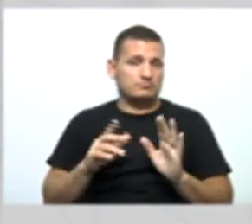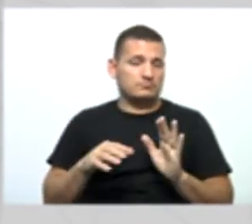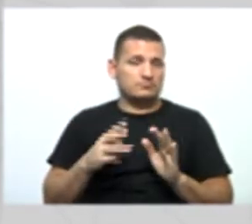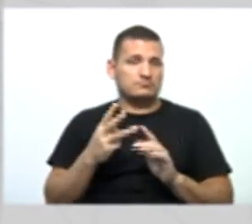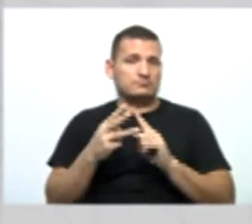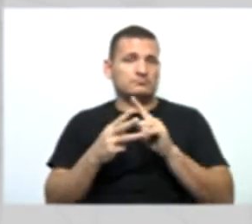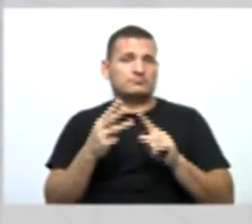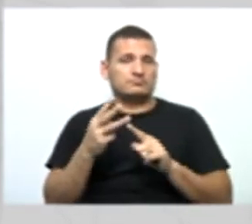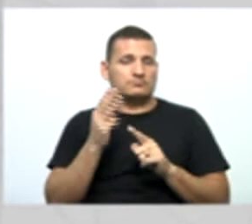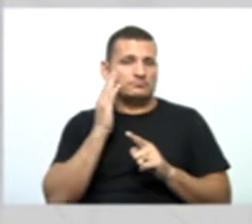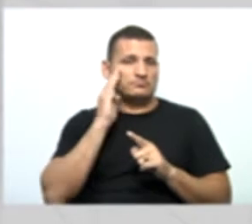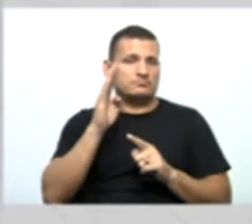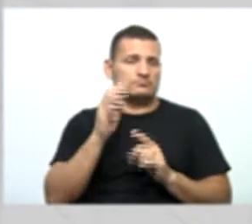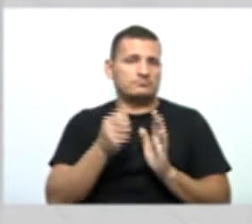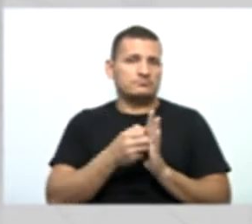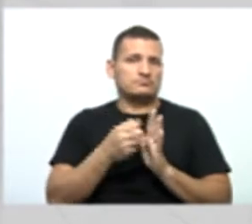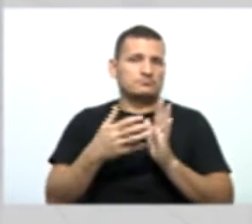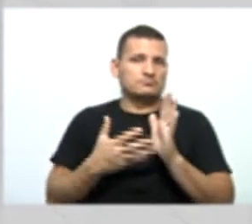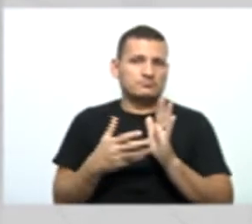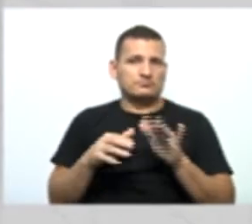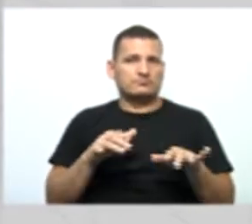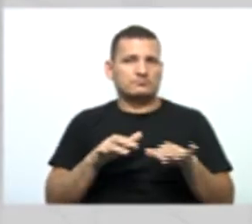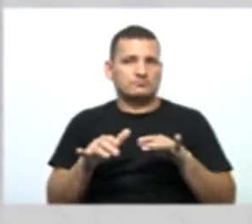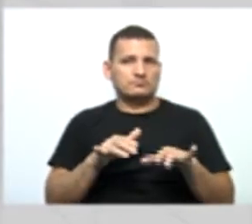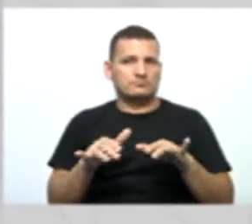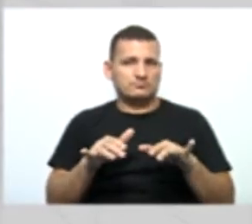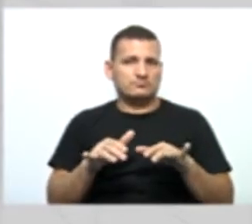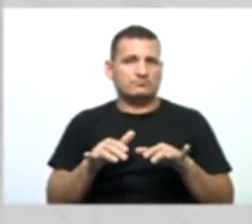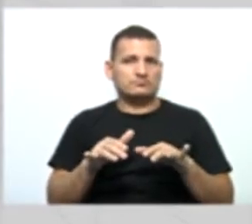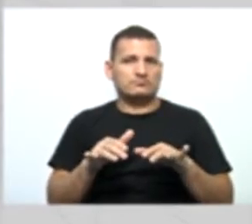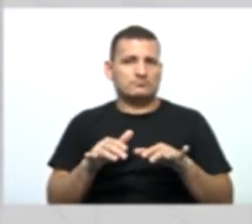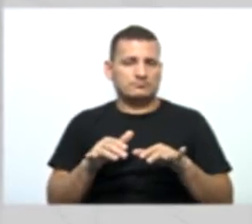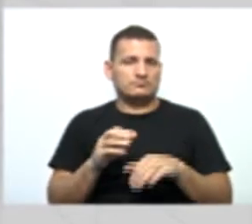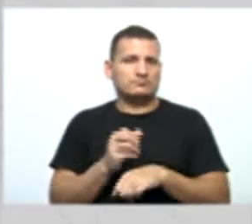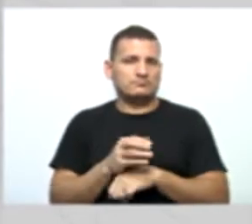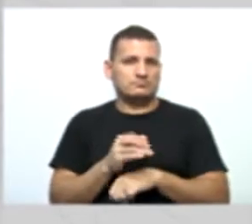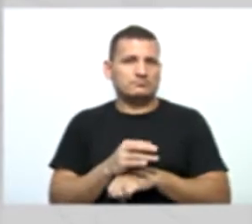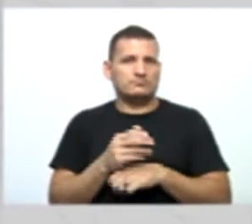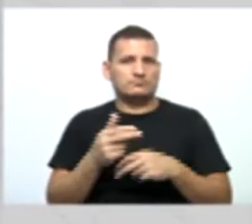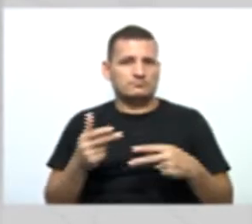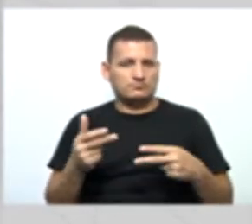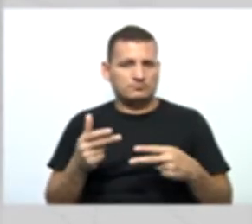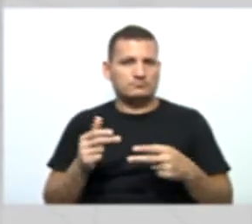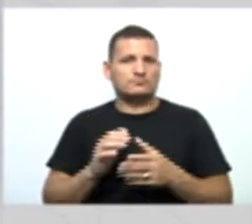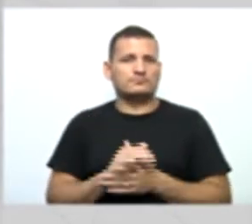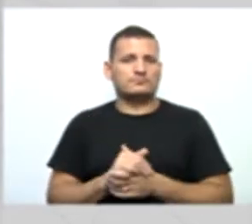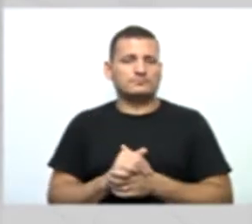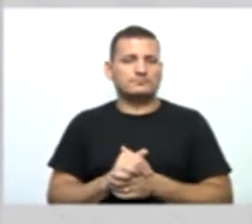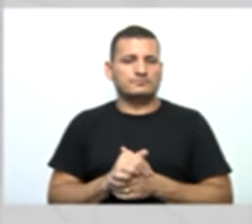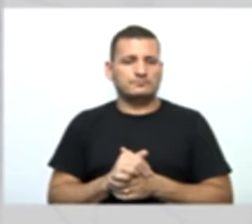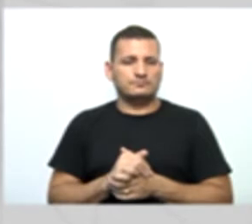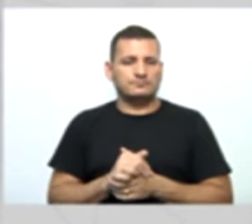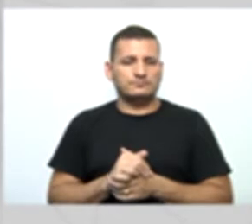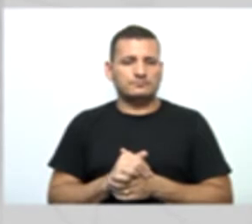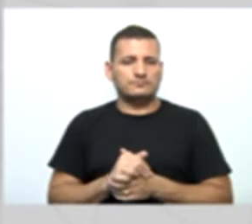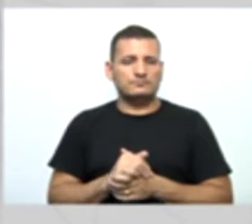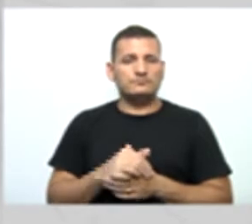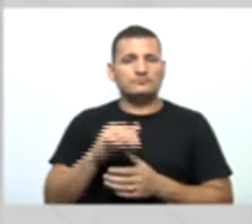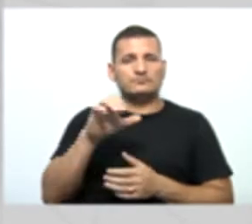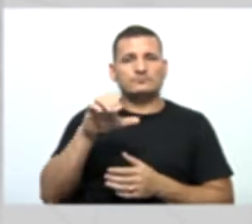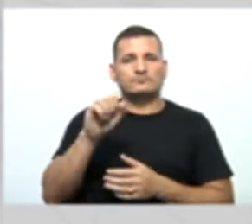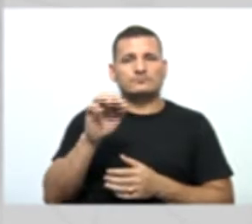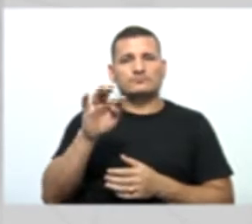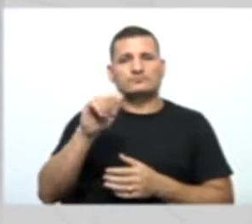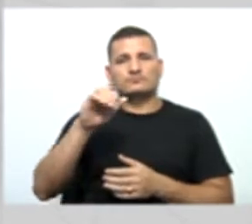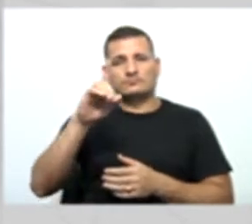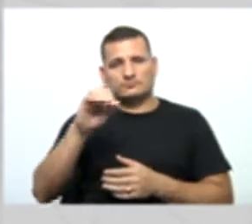principais aspectos da programação orientada a objeto quando nós falamos de objeto. O estado do nosso objeto,